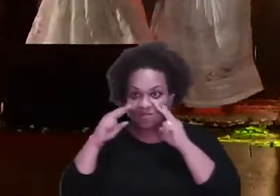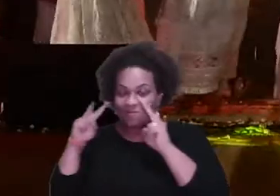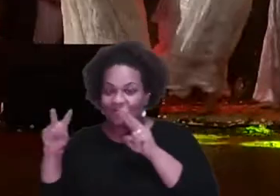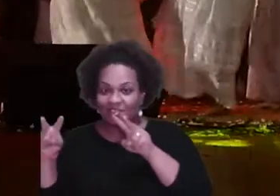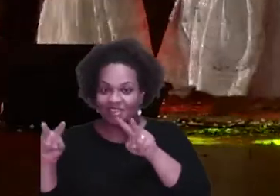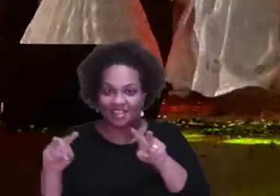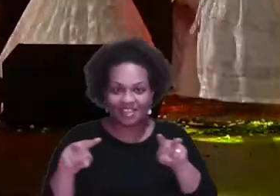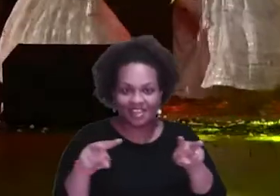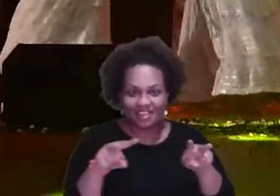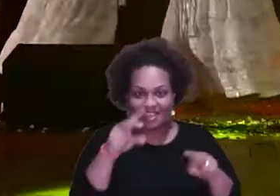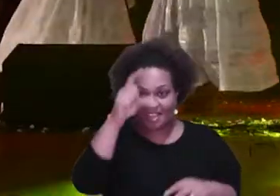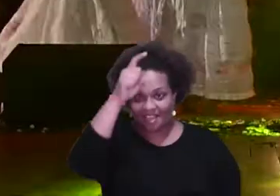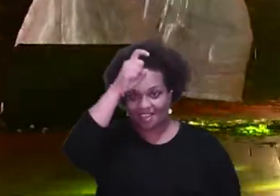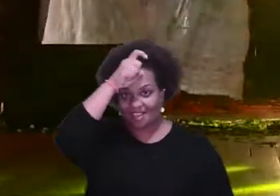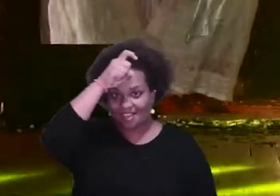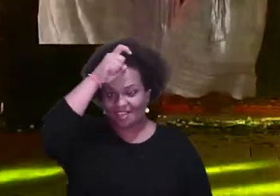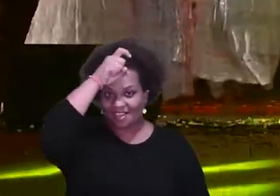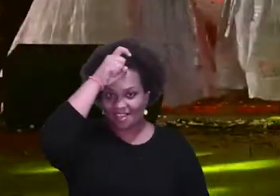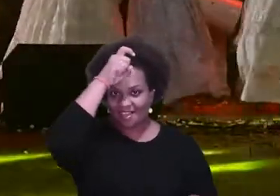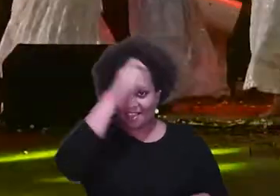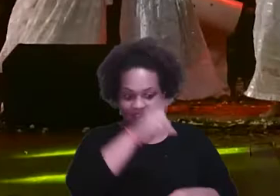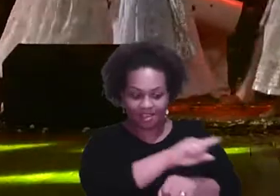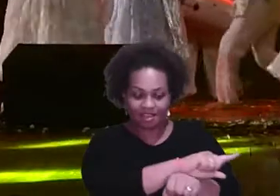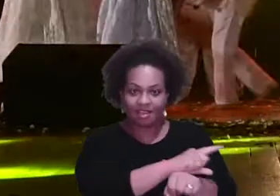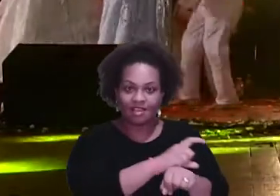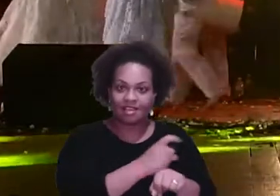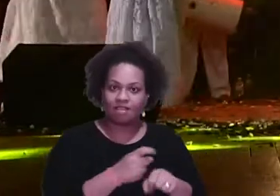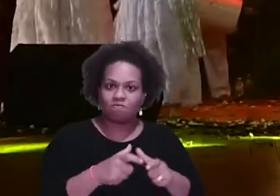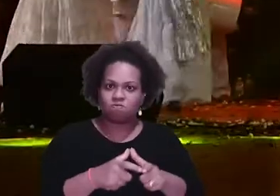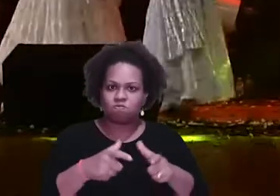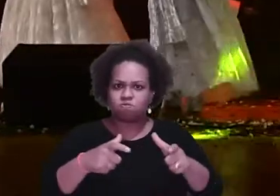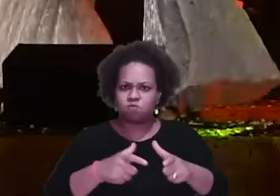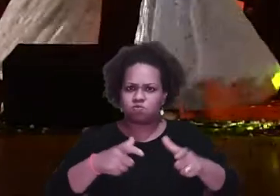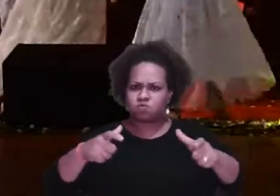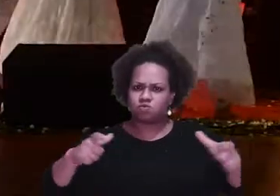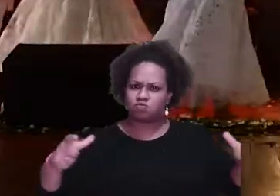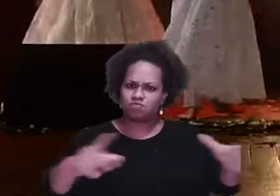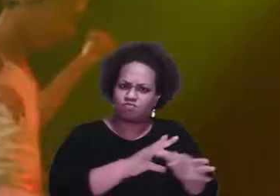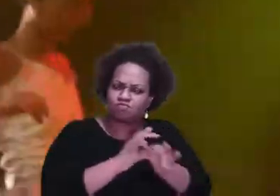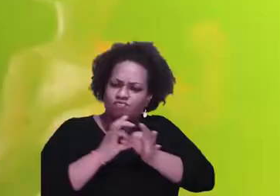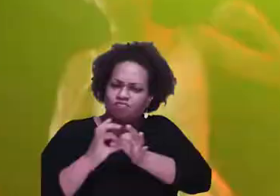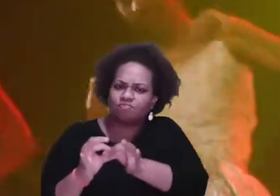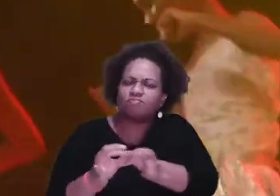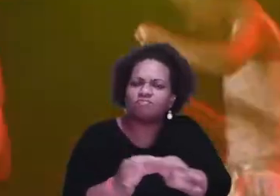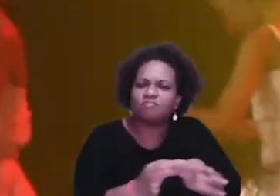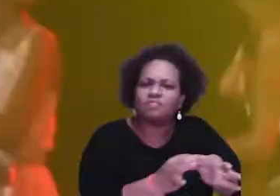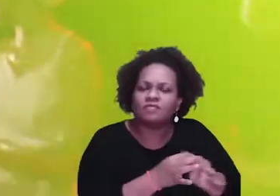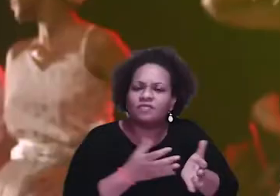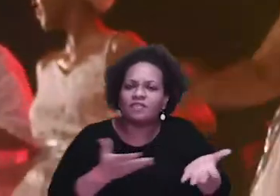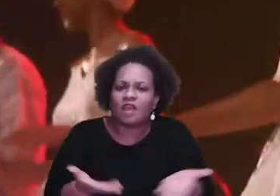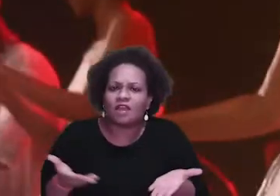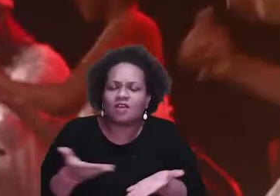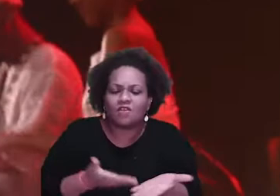olha por mim não pode Scrapee sem parar por